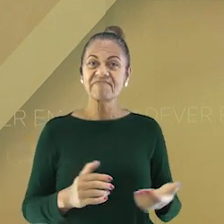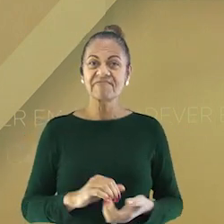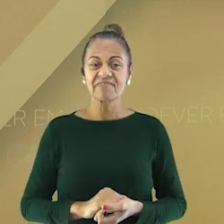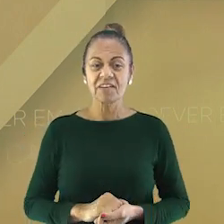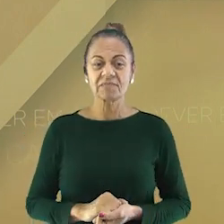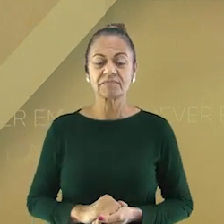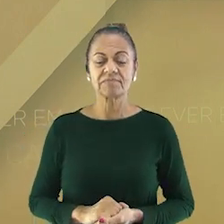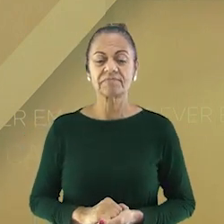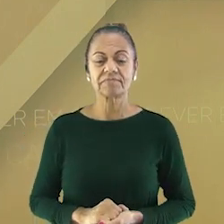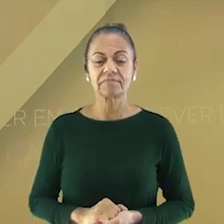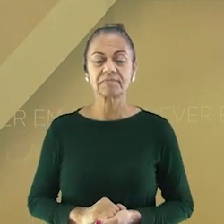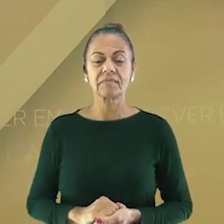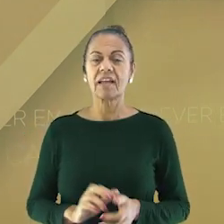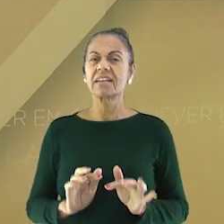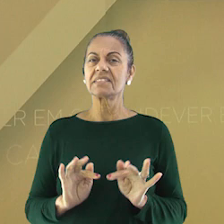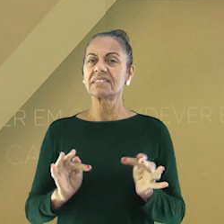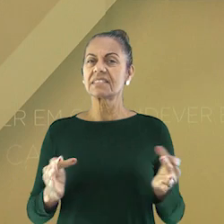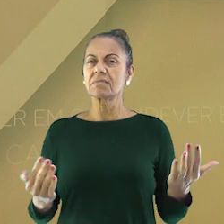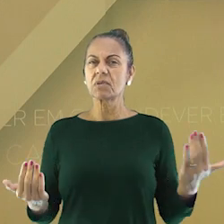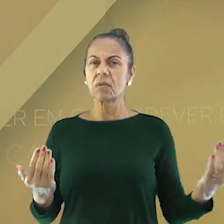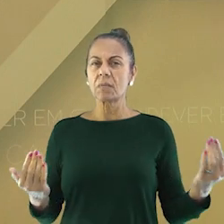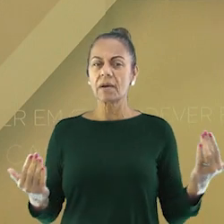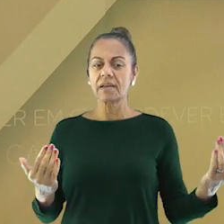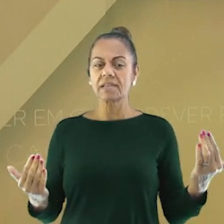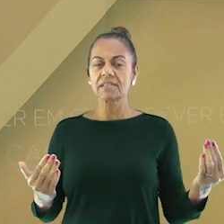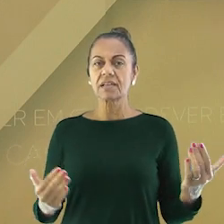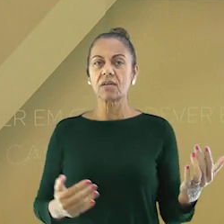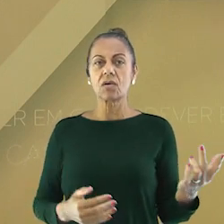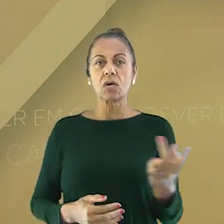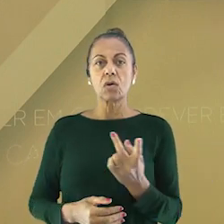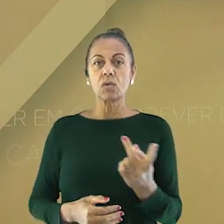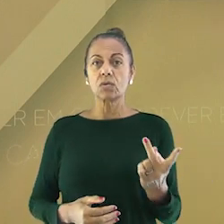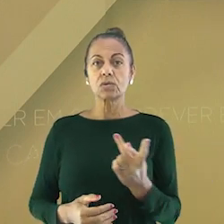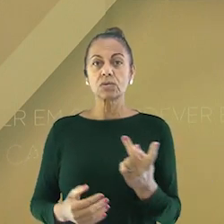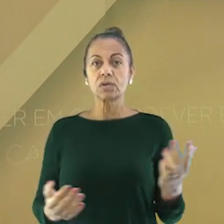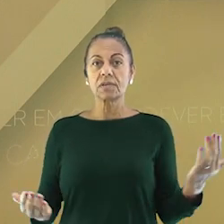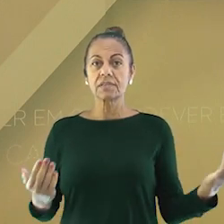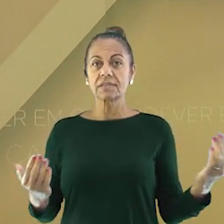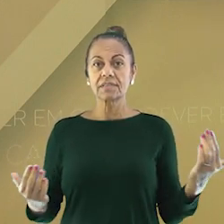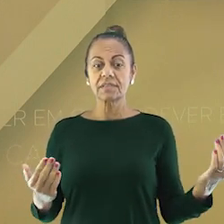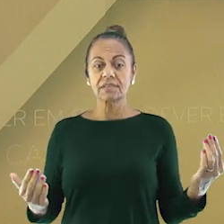comparar algo em igualdade? Temos aqui os dois objetos de comparação, no caso, dois